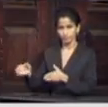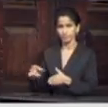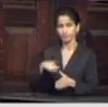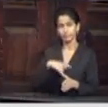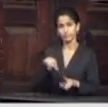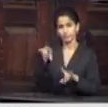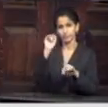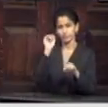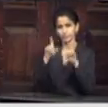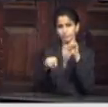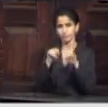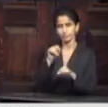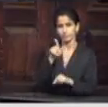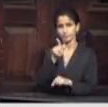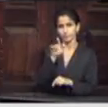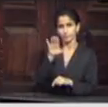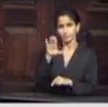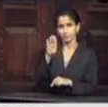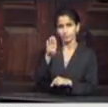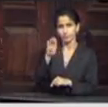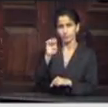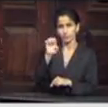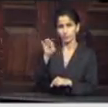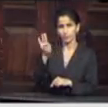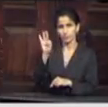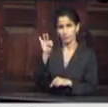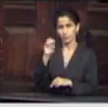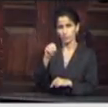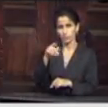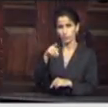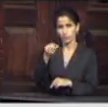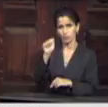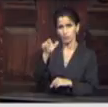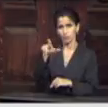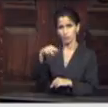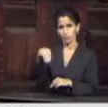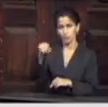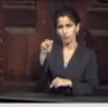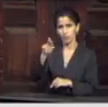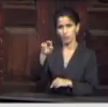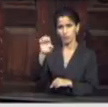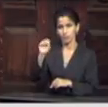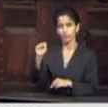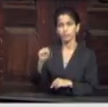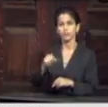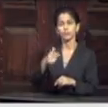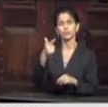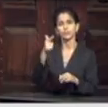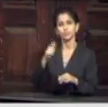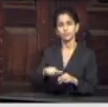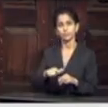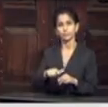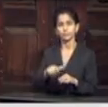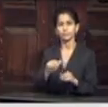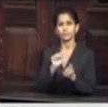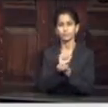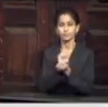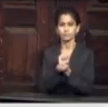do deputado Gilberto Palmares. Então pediria para ser em breve, o Paulo já falou, eu pediria para